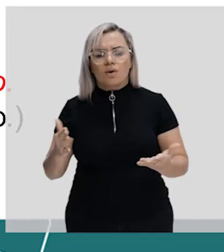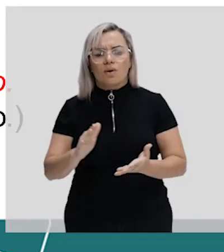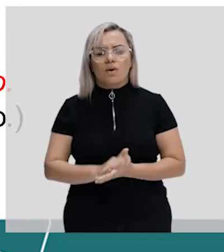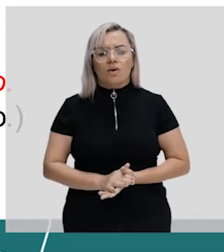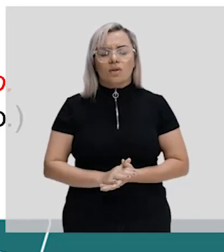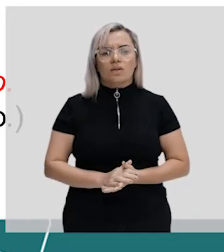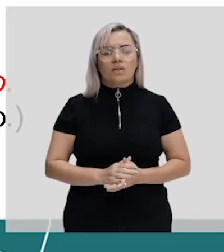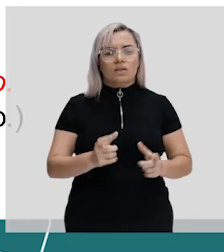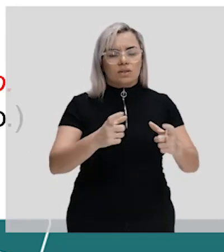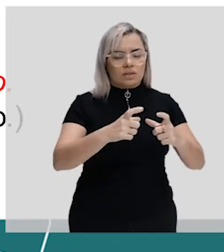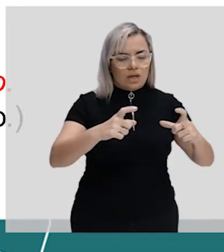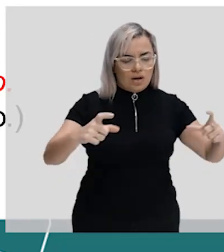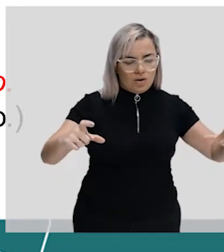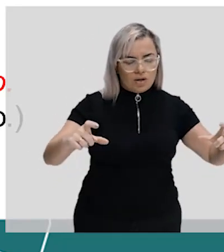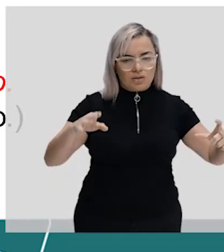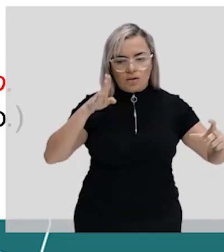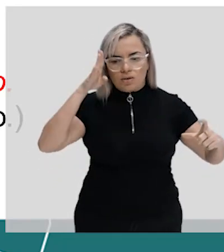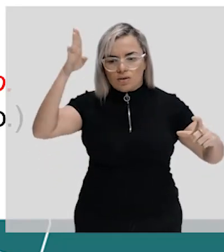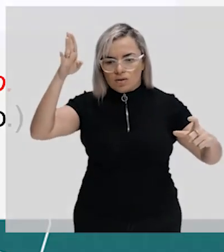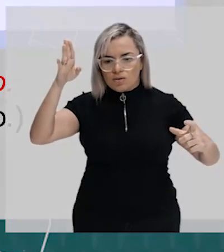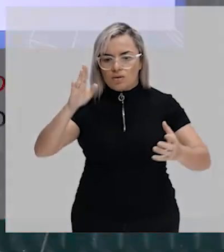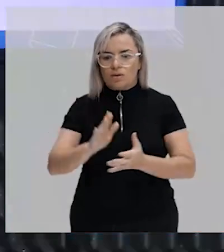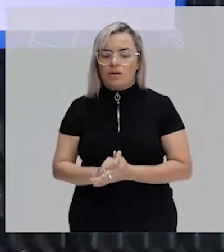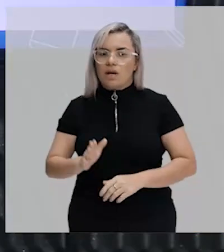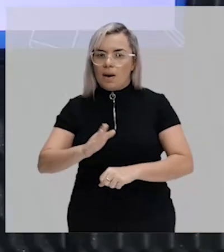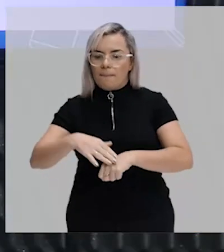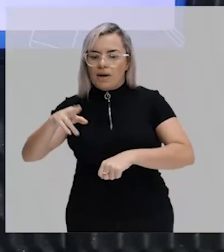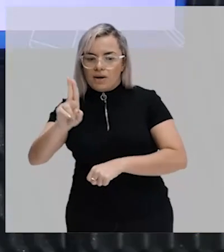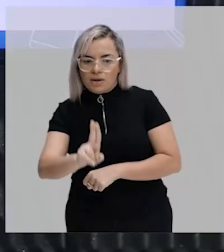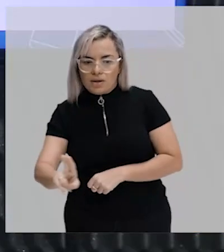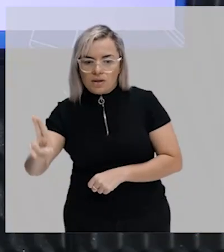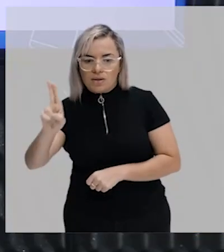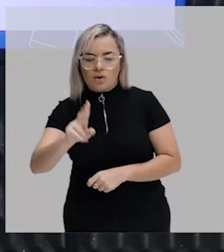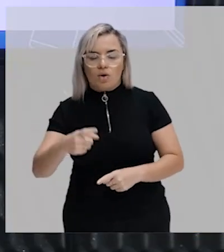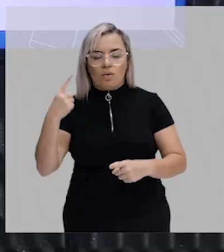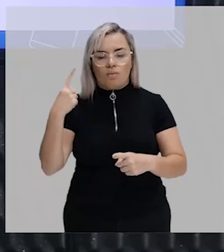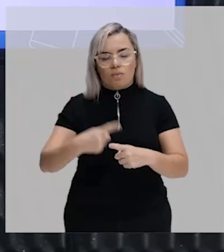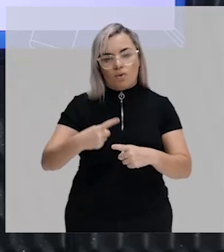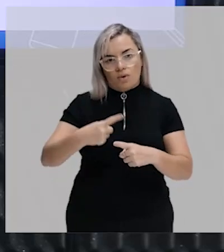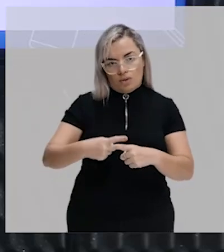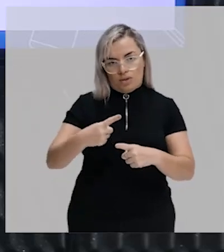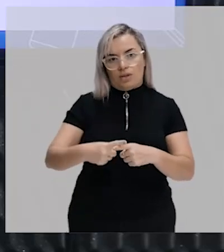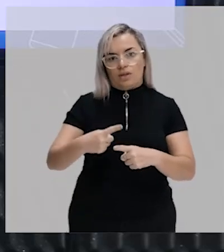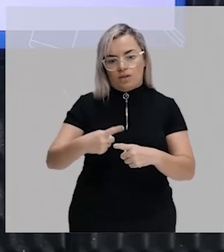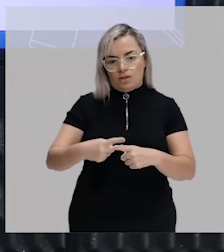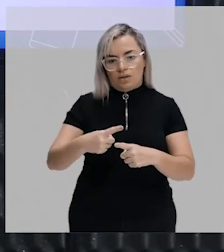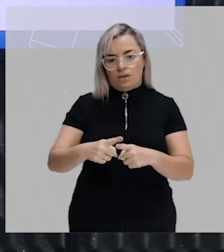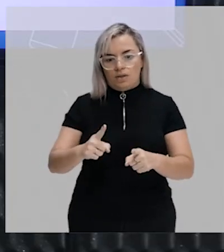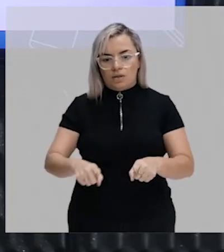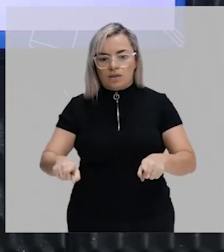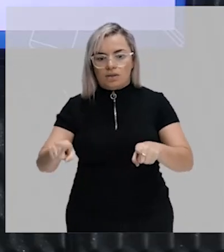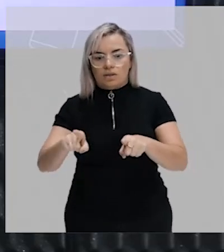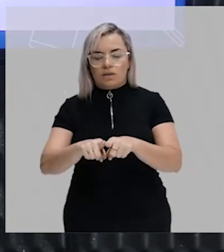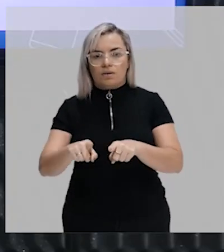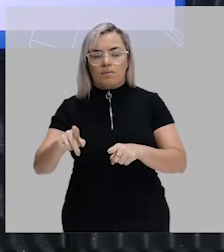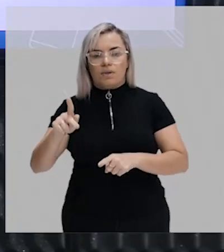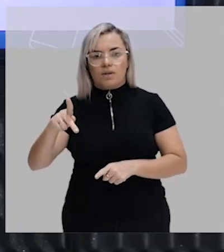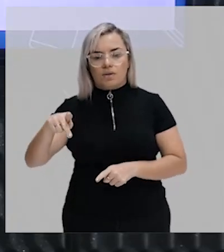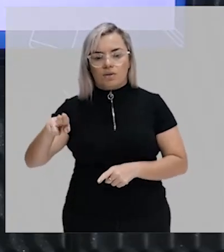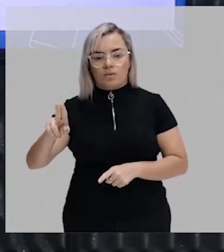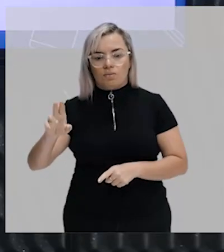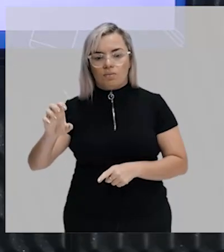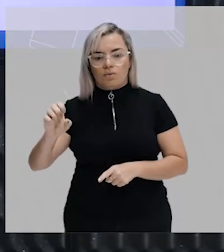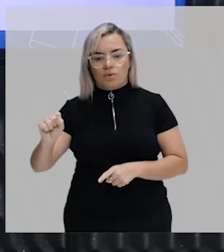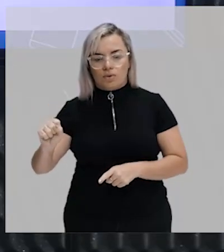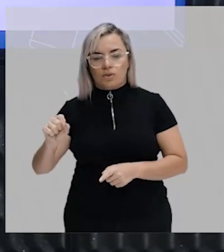usada é a conjunção porque, que não tem acento, e pues, tá? Então, estás cansado porque